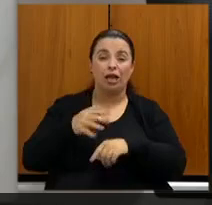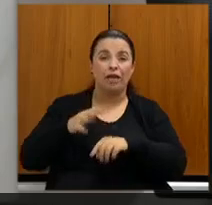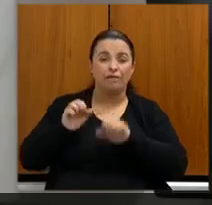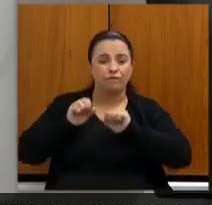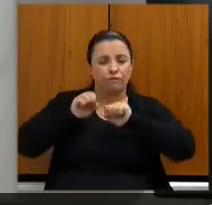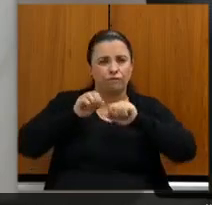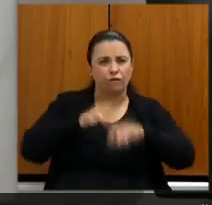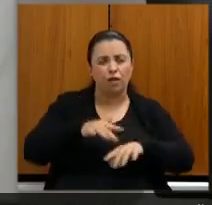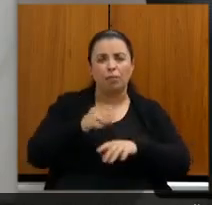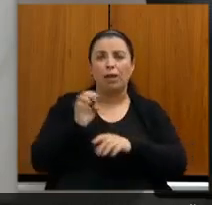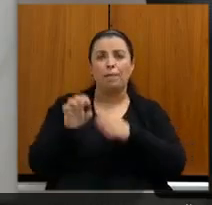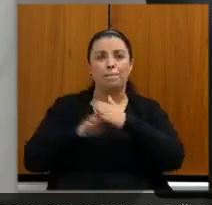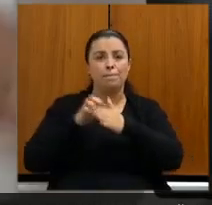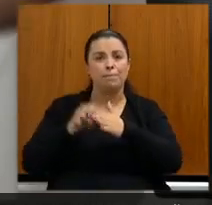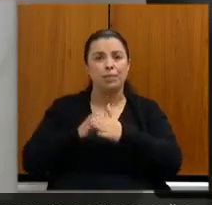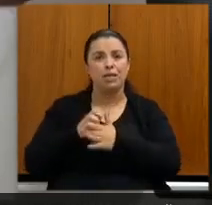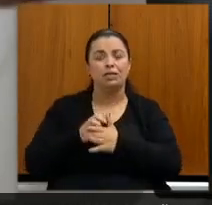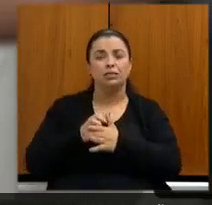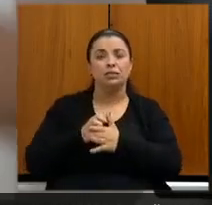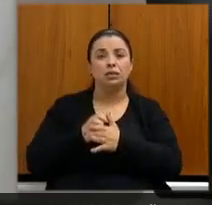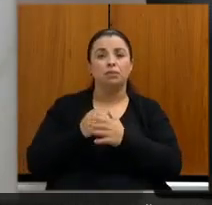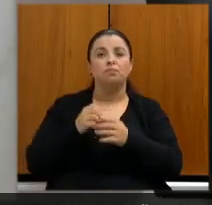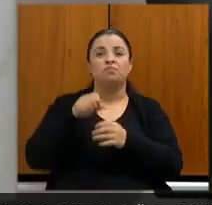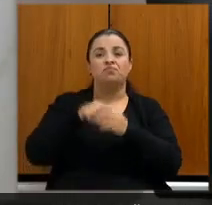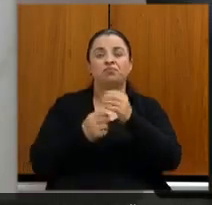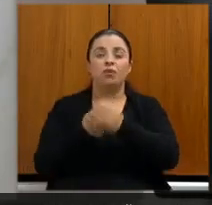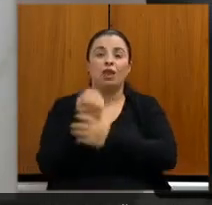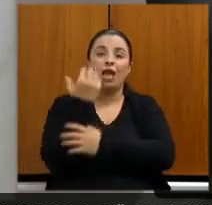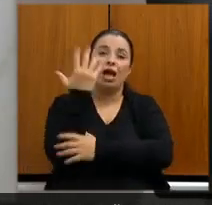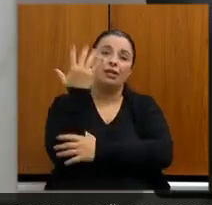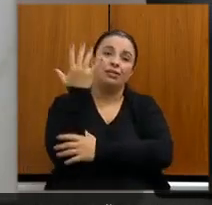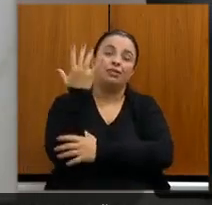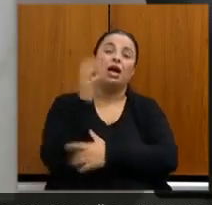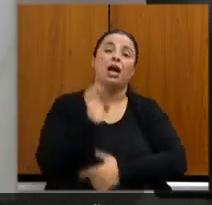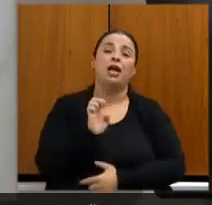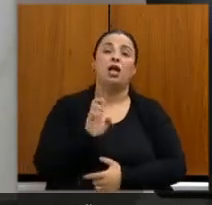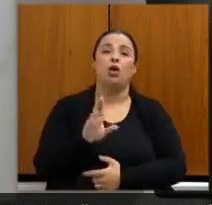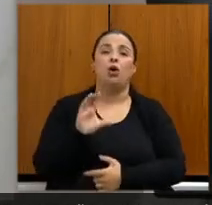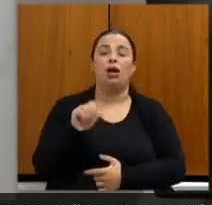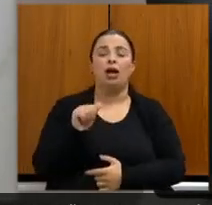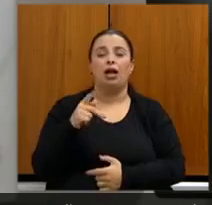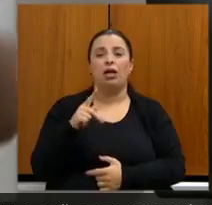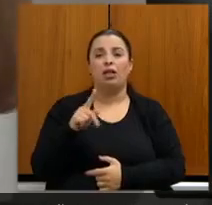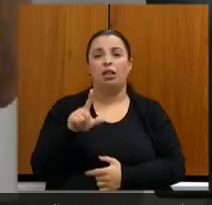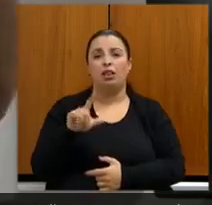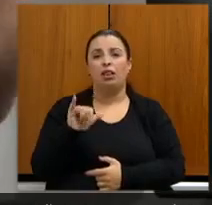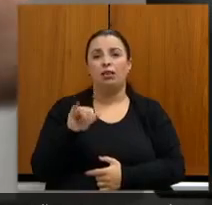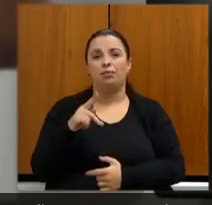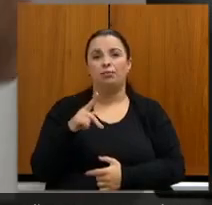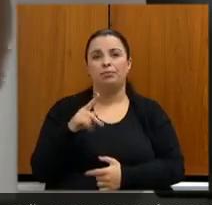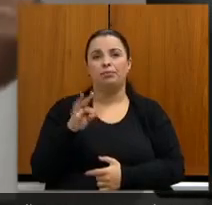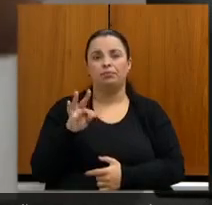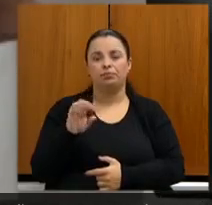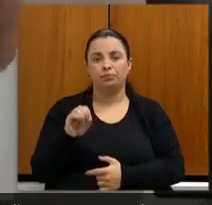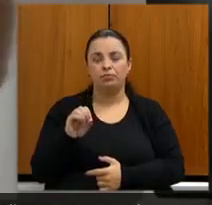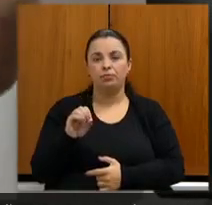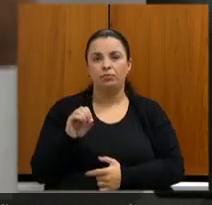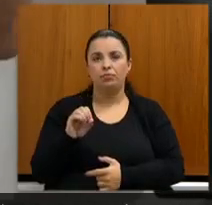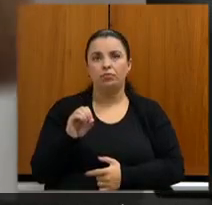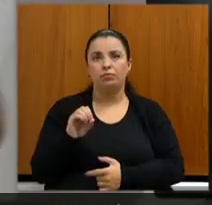né É há mais de o déficit Habitacional em Minas Gerais está acima de